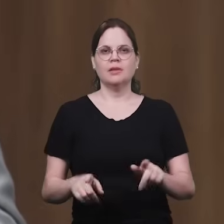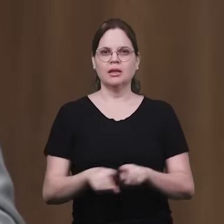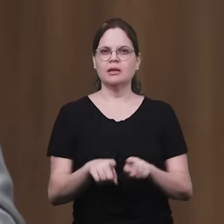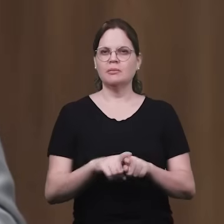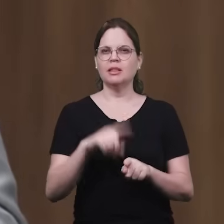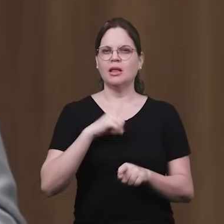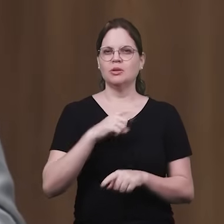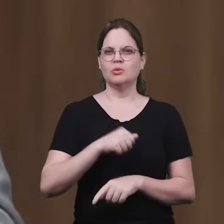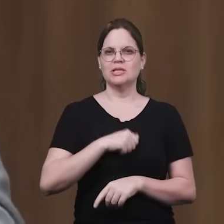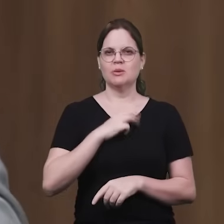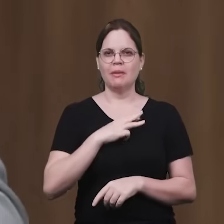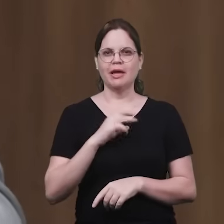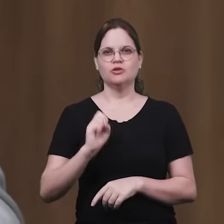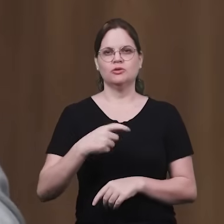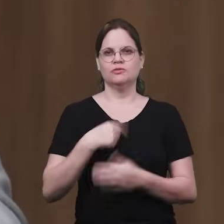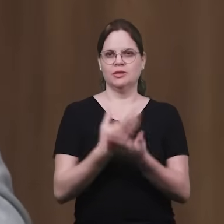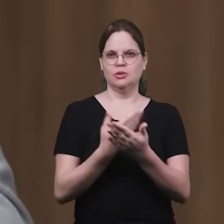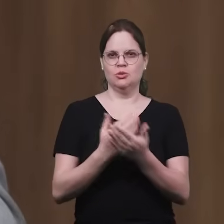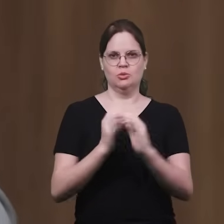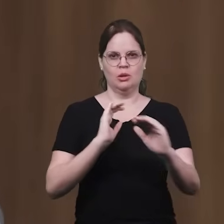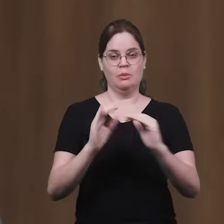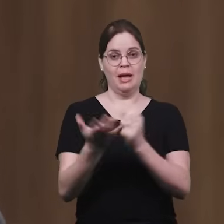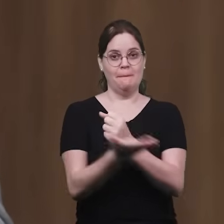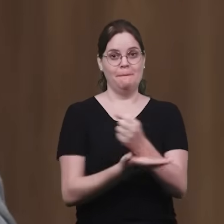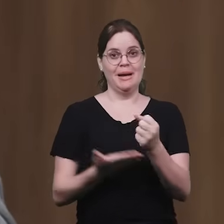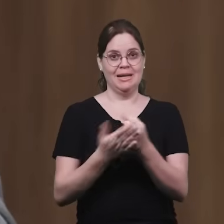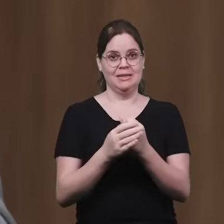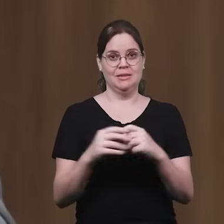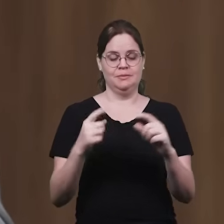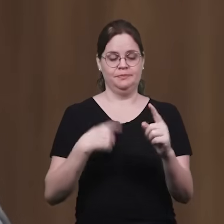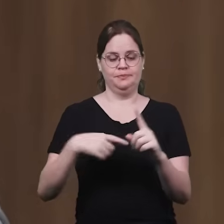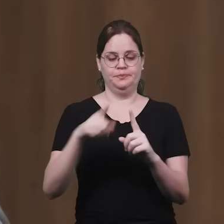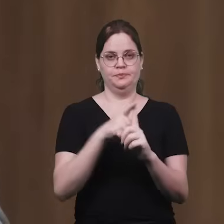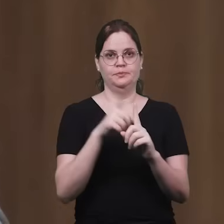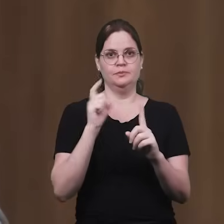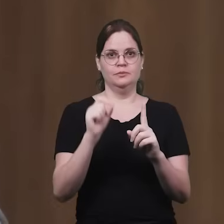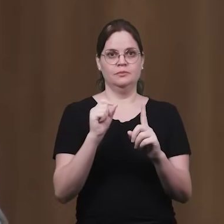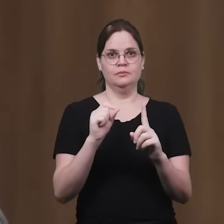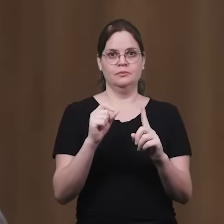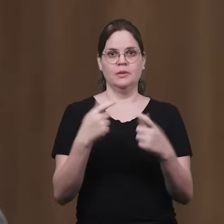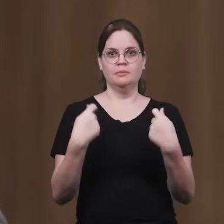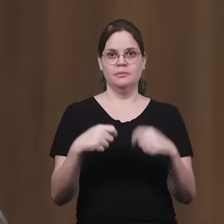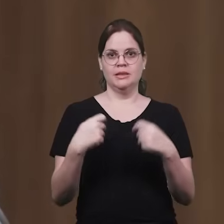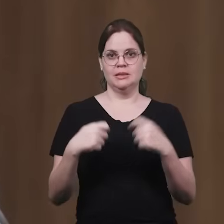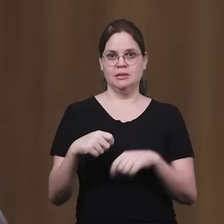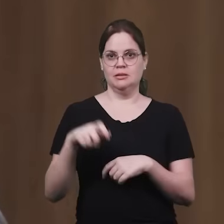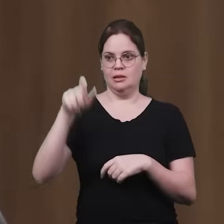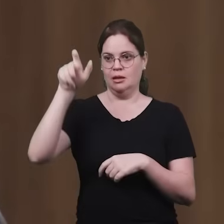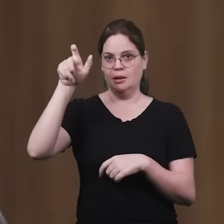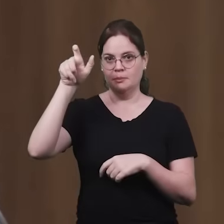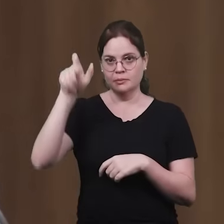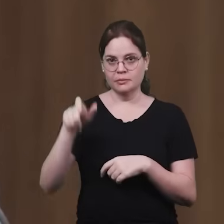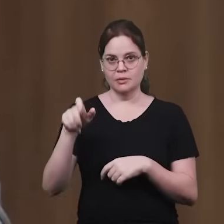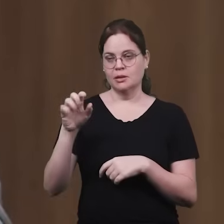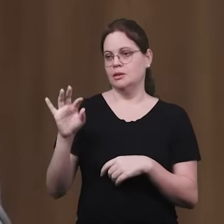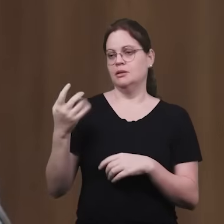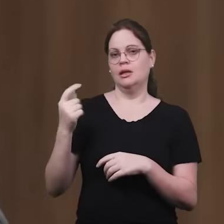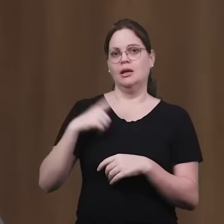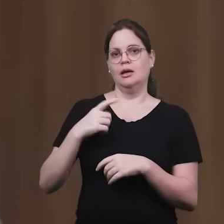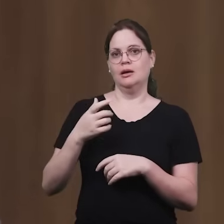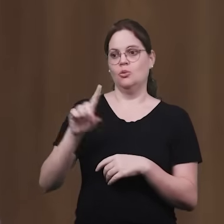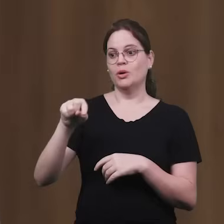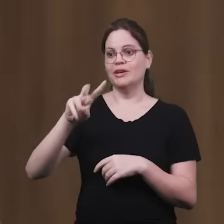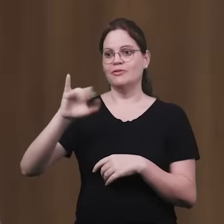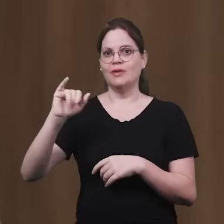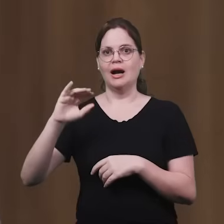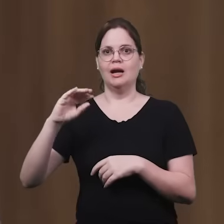no ensino médio ou quando você estuda comunicação, isso é a base. Você tem que ter um emissor, você tem que ter uma origem da comunicação, você tem